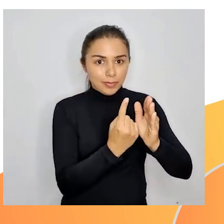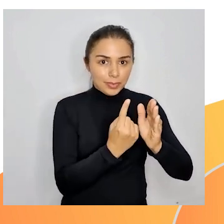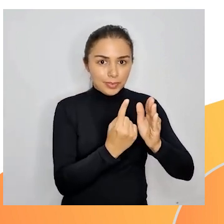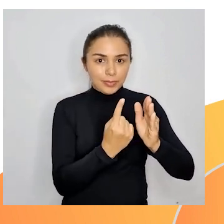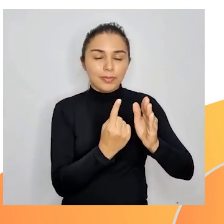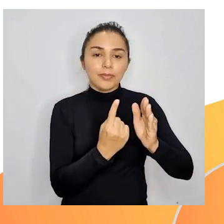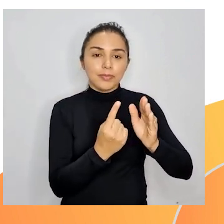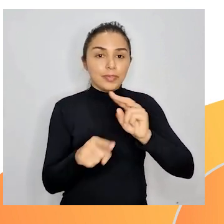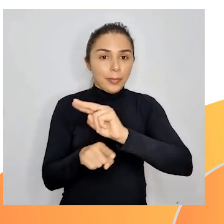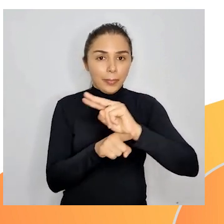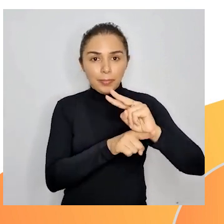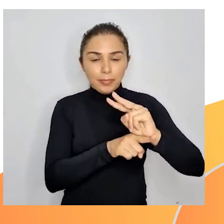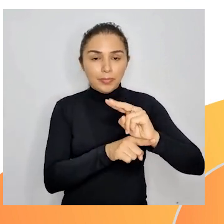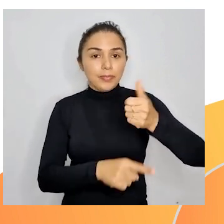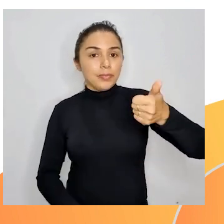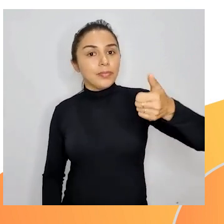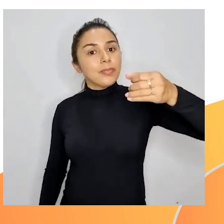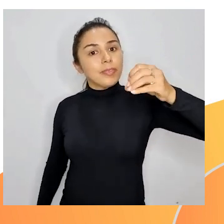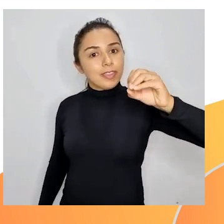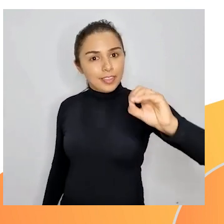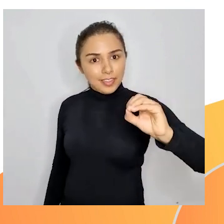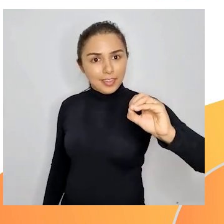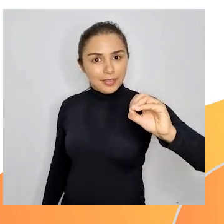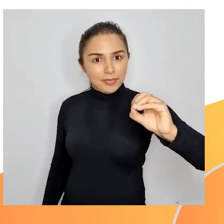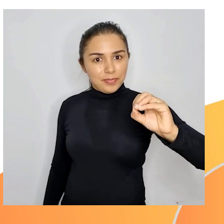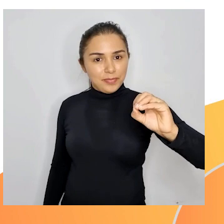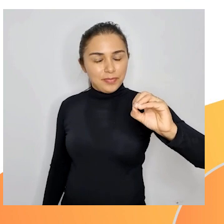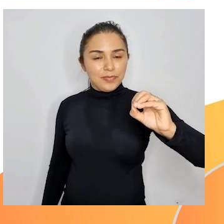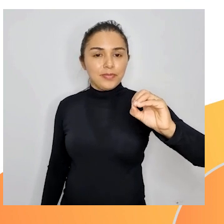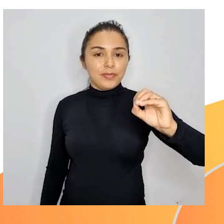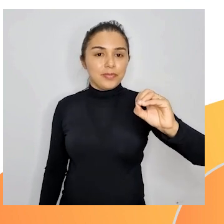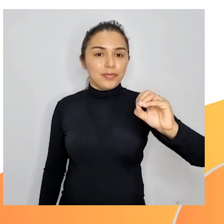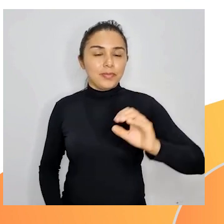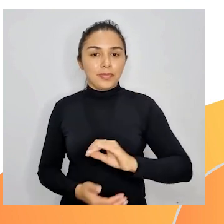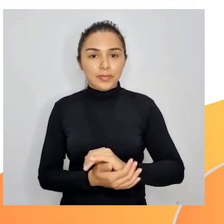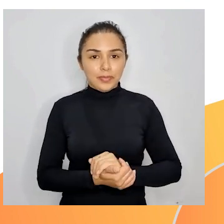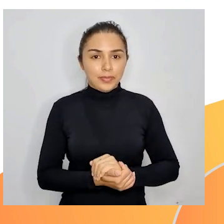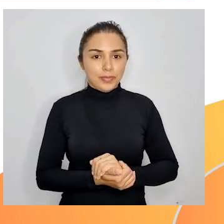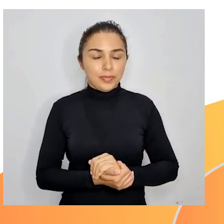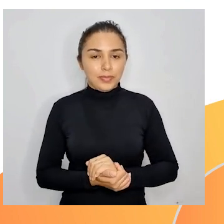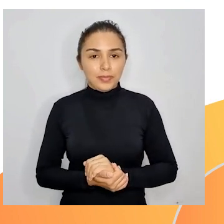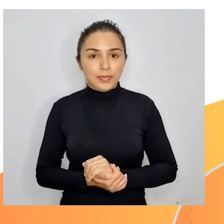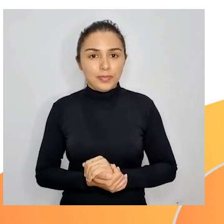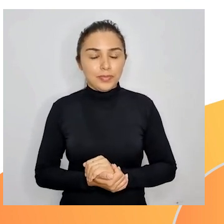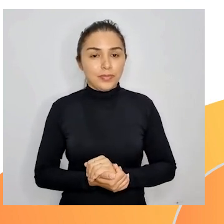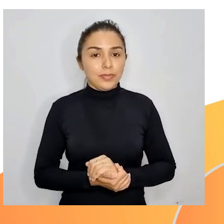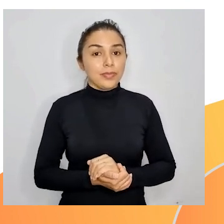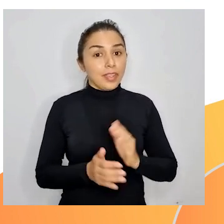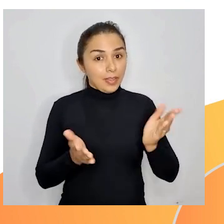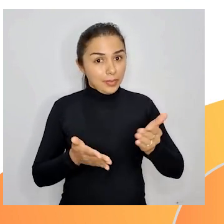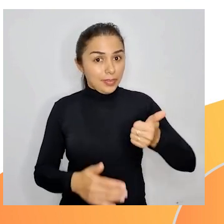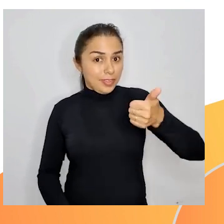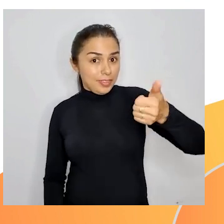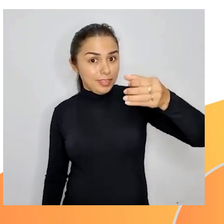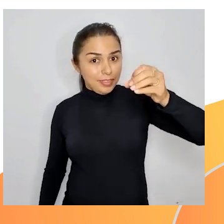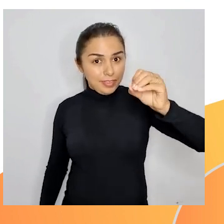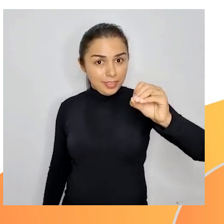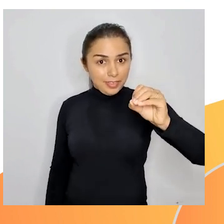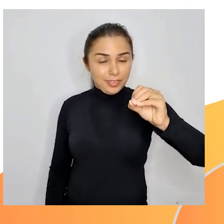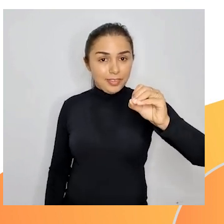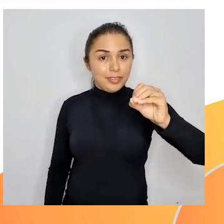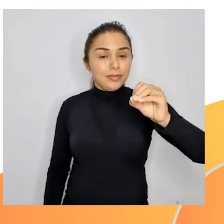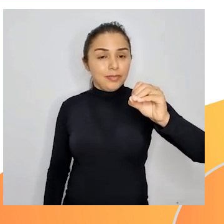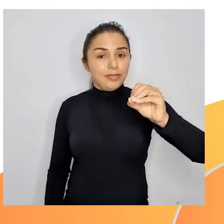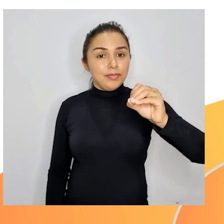com 10 dezenas, ao invés de 0, de nenhuma dezena. Vamos tirar, então, 6 e vai